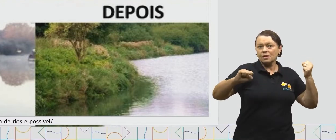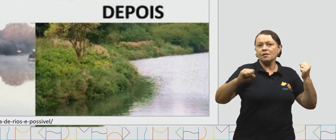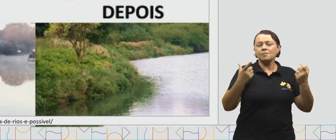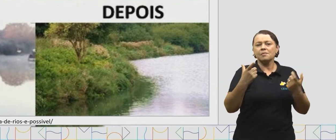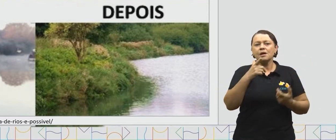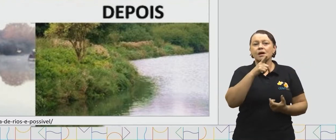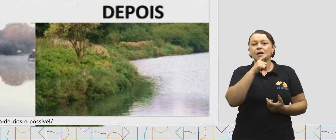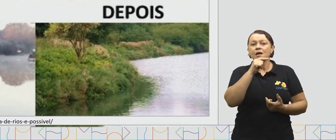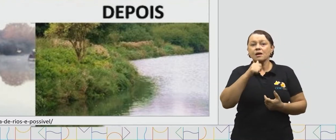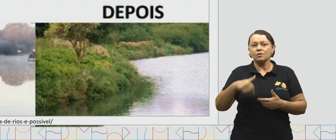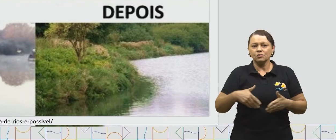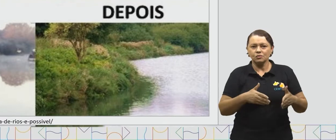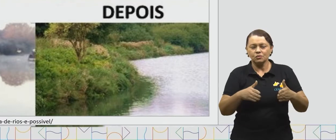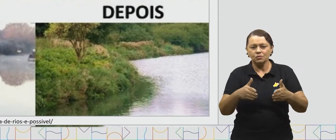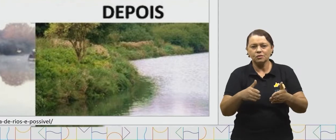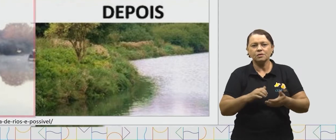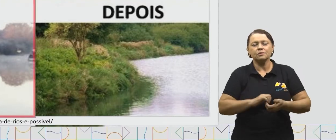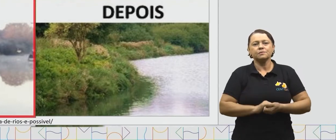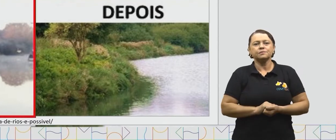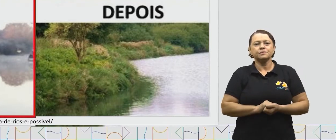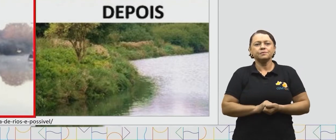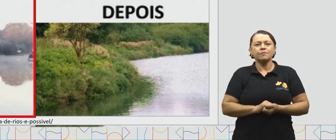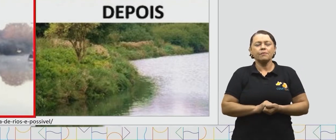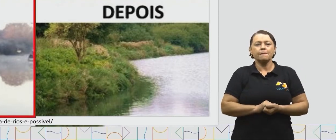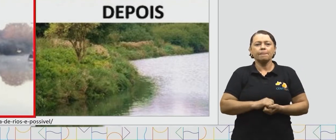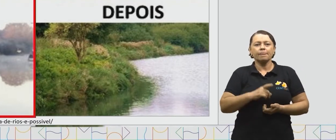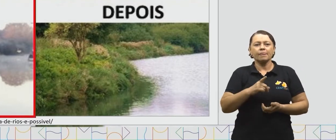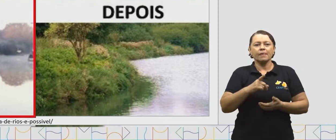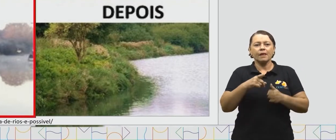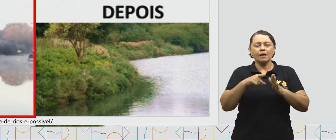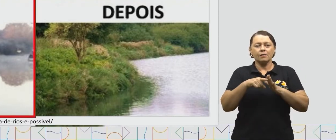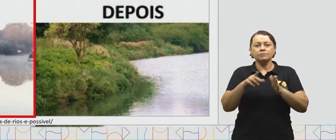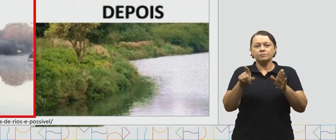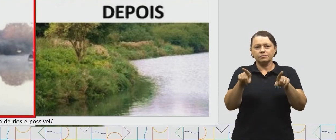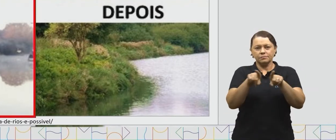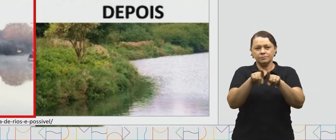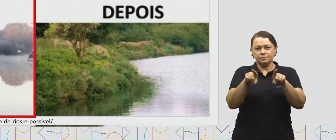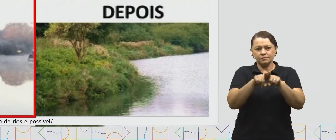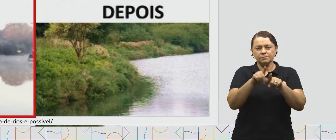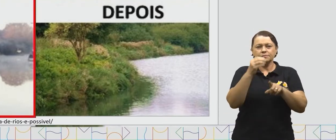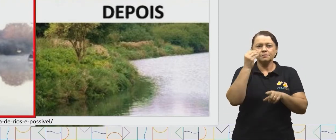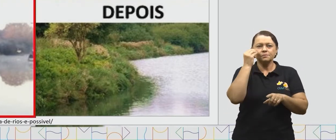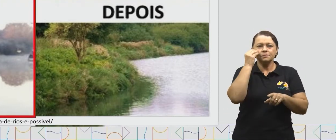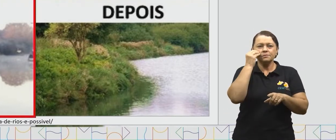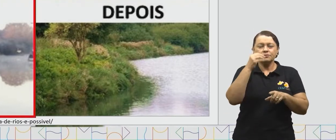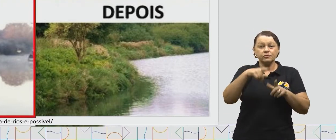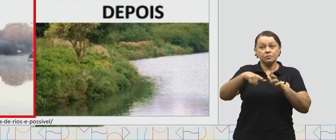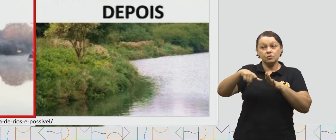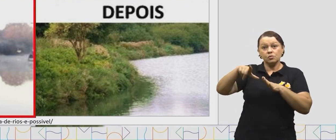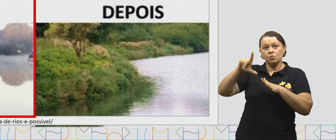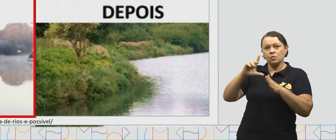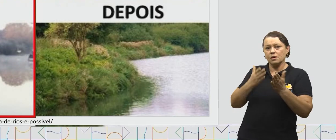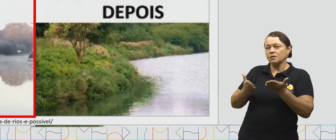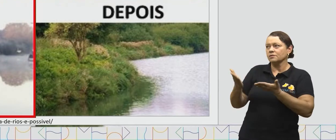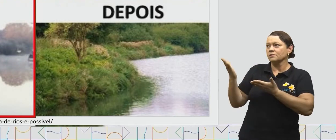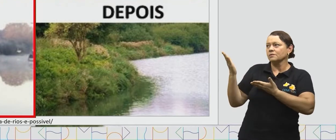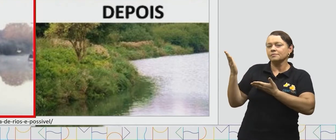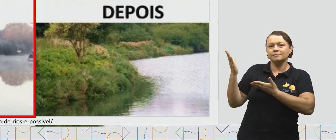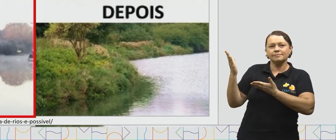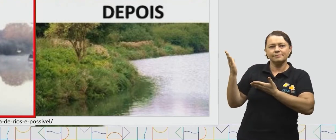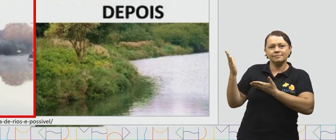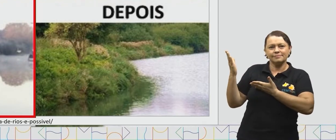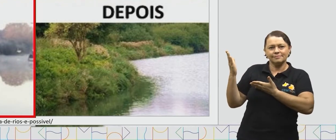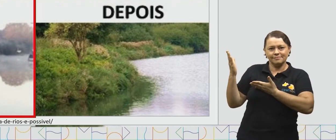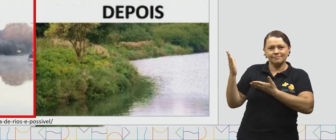rio ou corpo hídrico poluído. No lado esquerdo, observamos o local antes de ser despoluído.